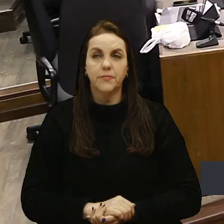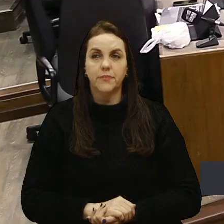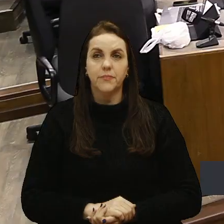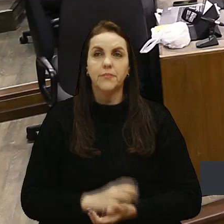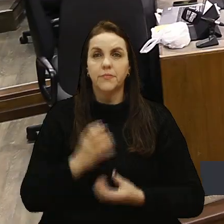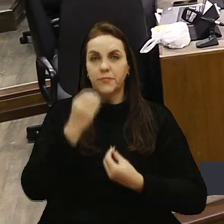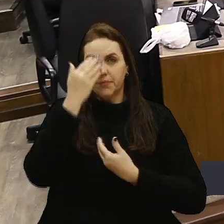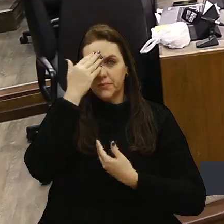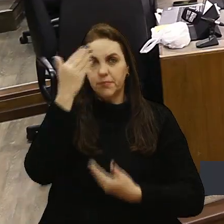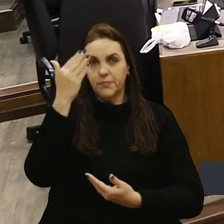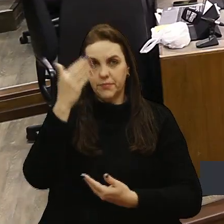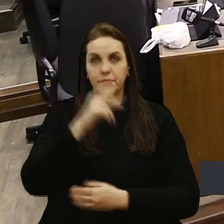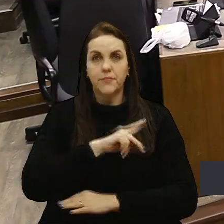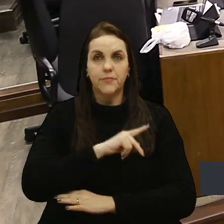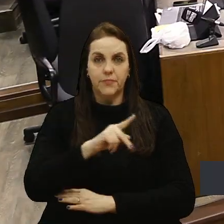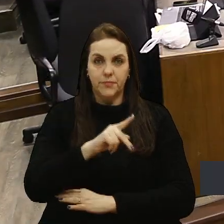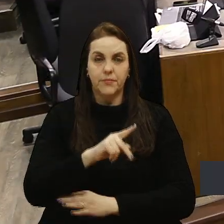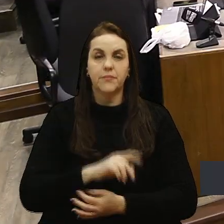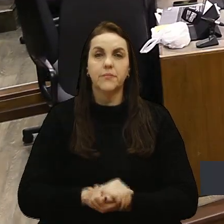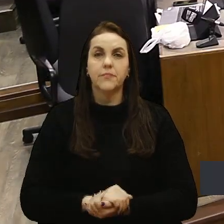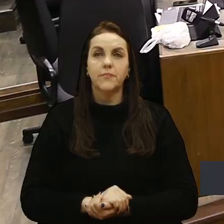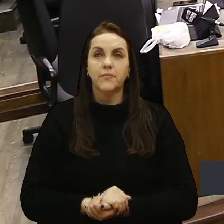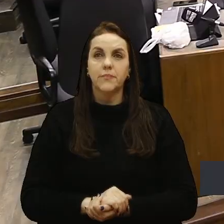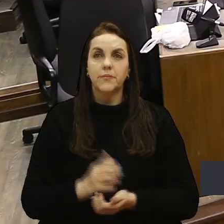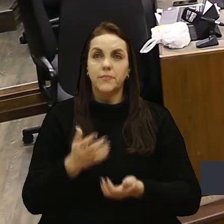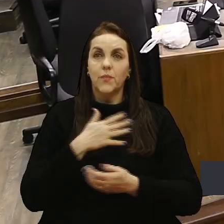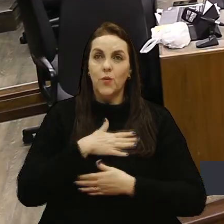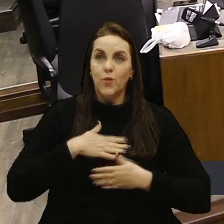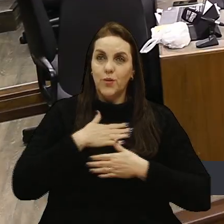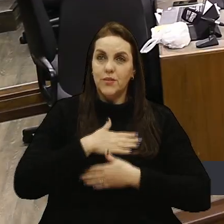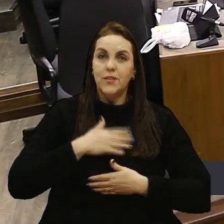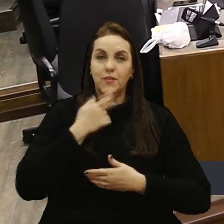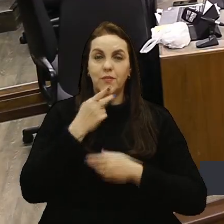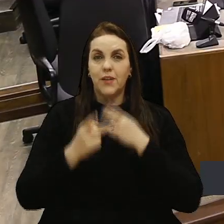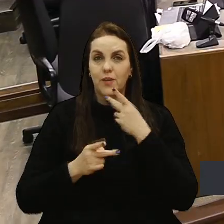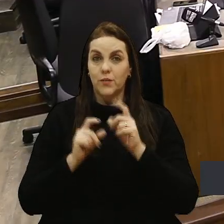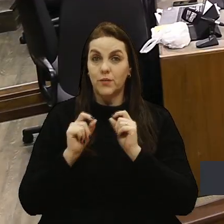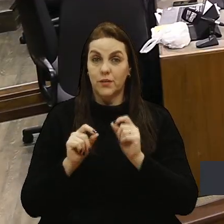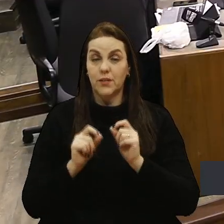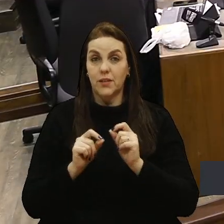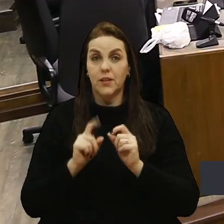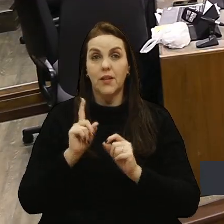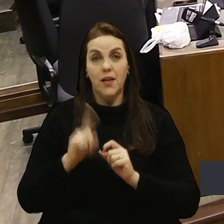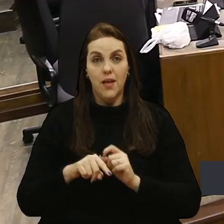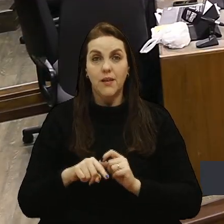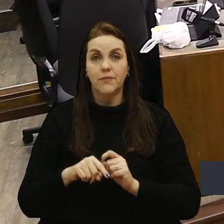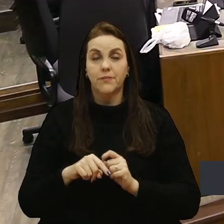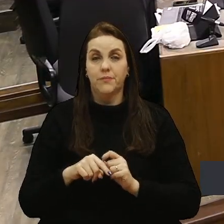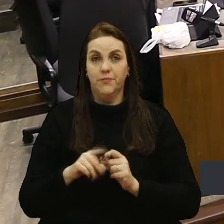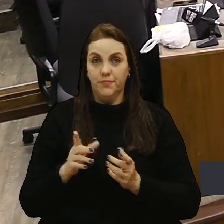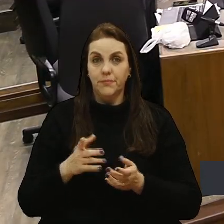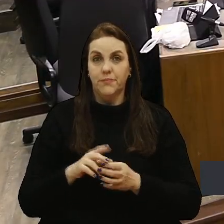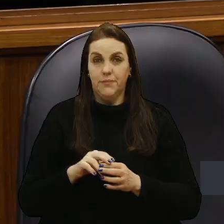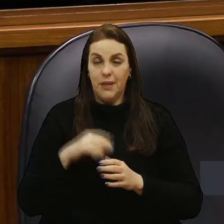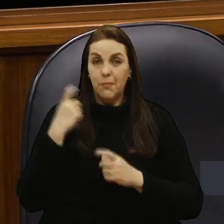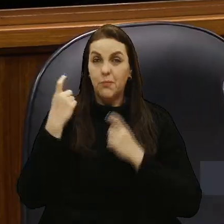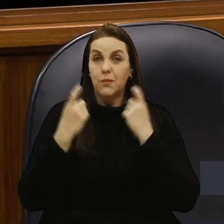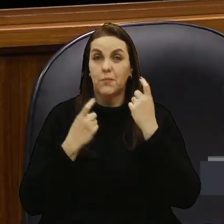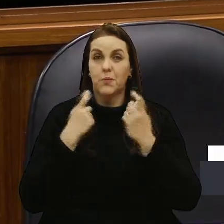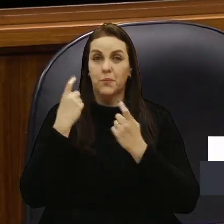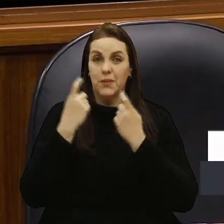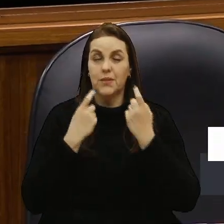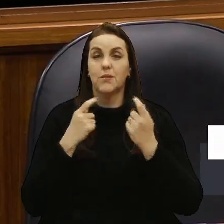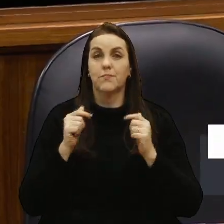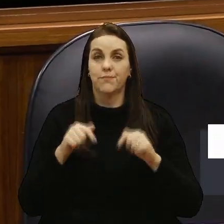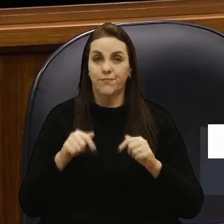Muito obrigado, senhor presidente. Eu gostaria de dizer que é latente no nosso município a preocupação com a